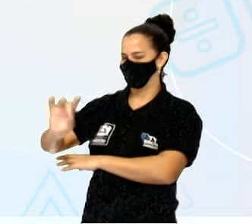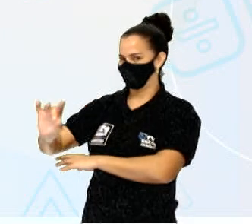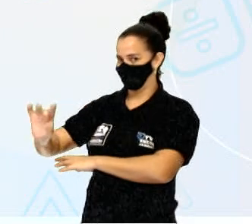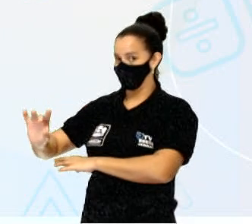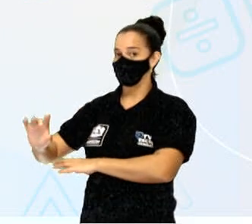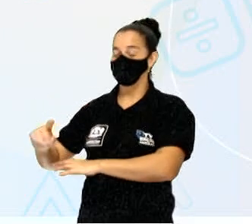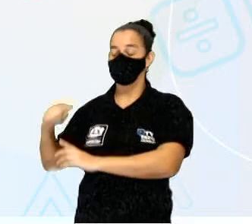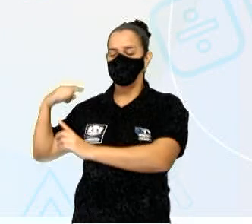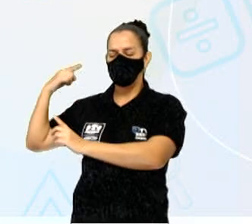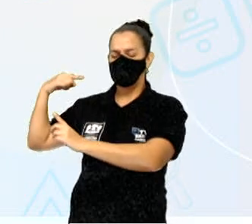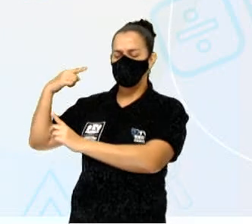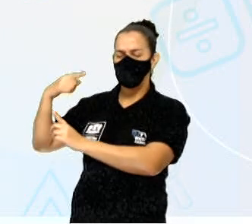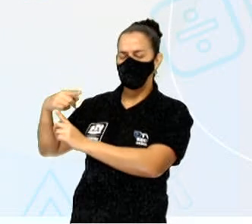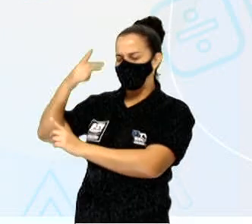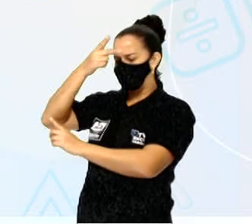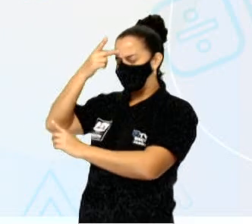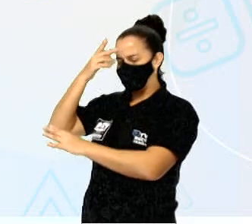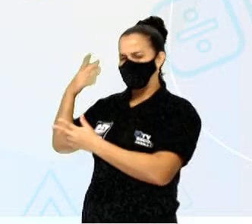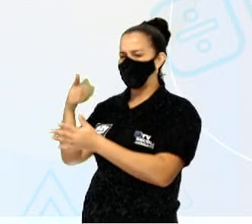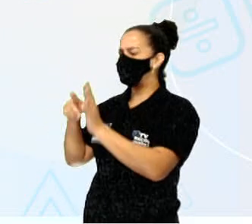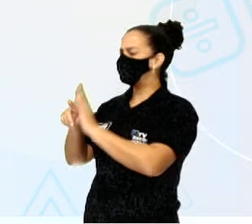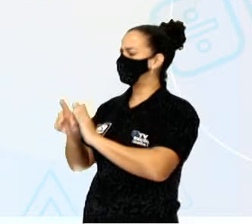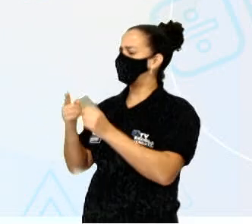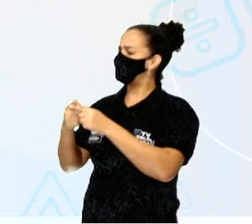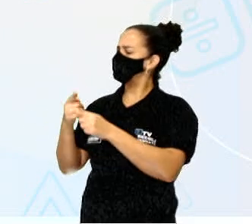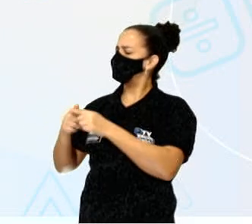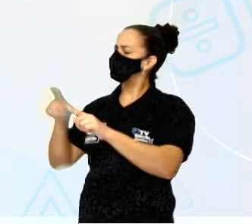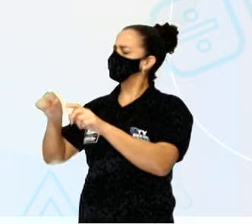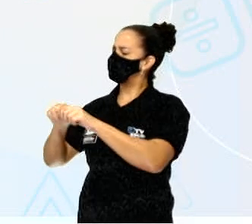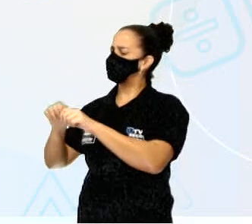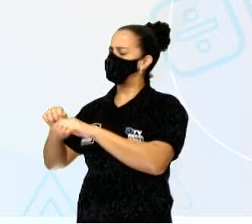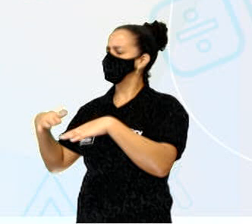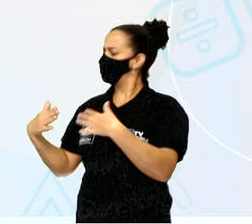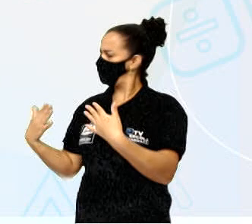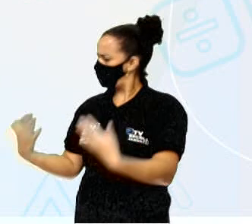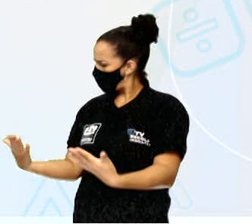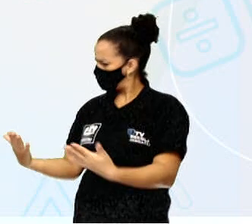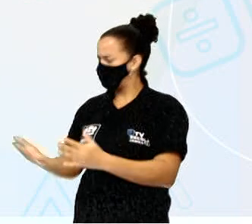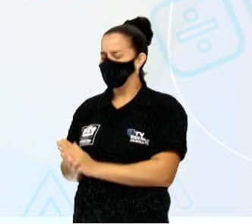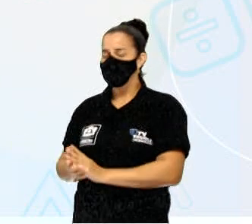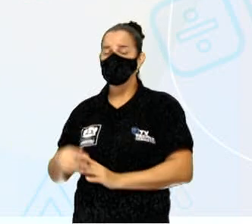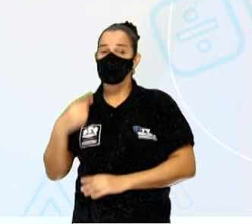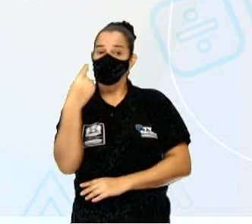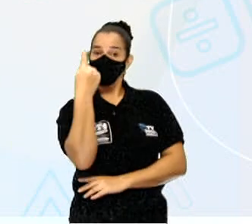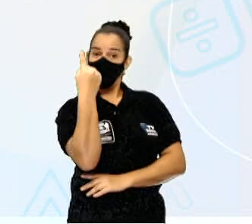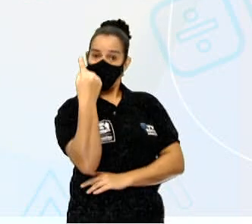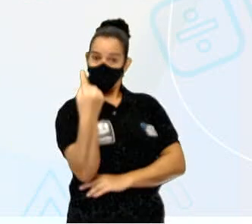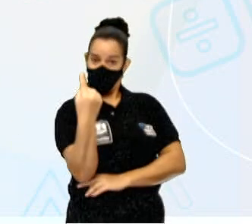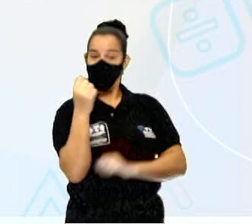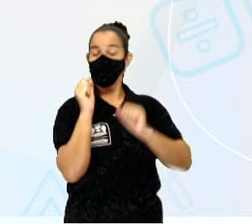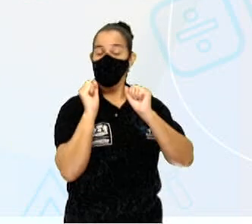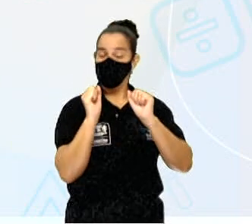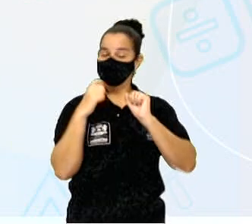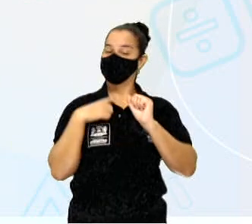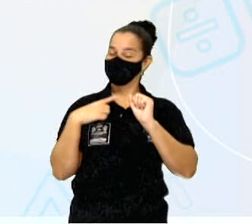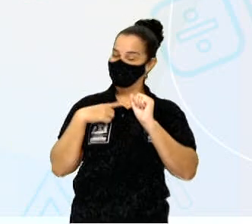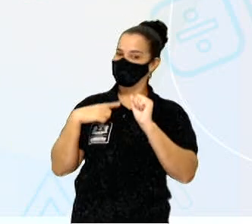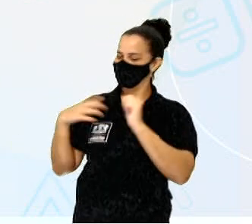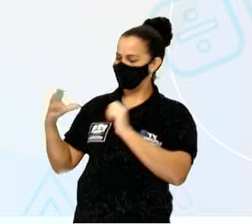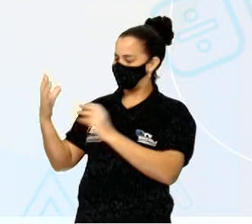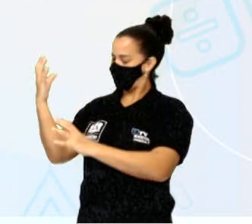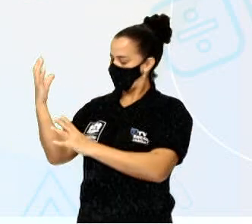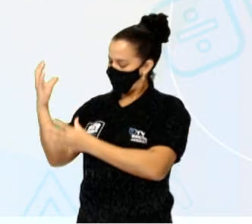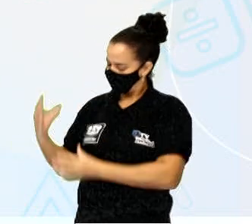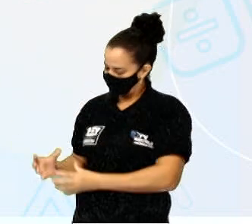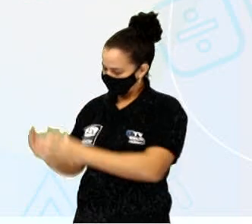antropólogo lhes perguntou por que tinha feito isso, quando somente um poderia ter ficado com